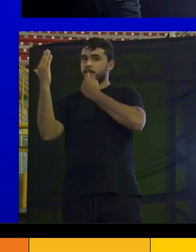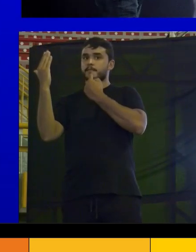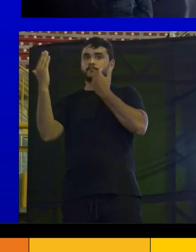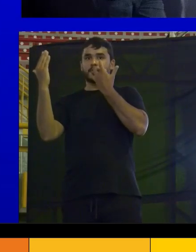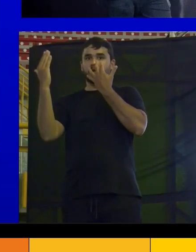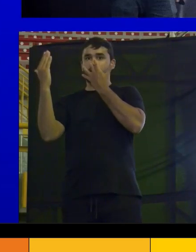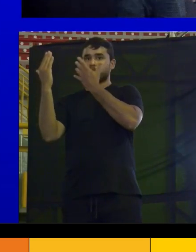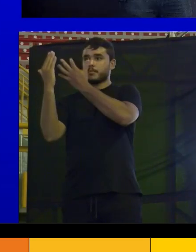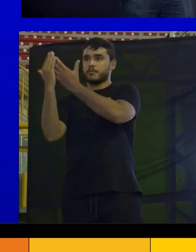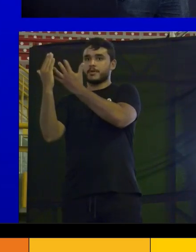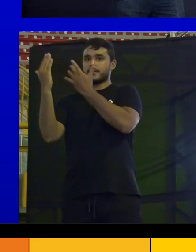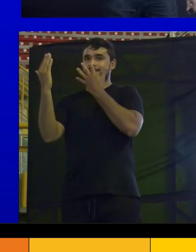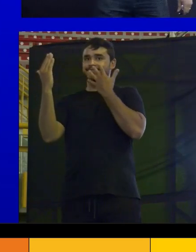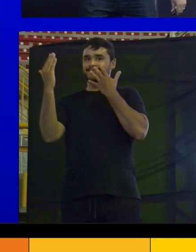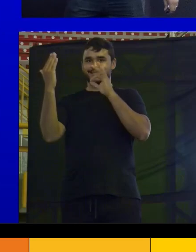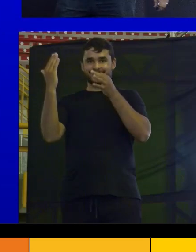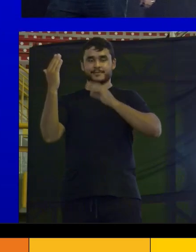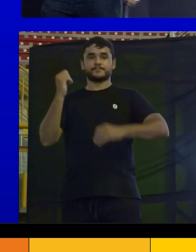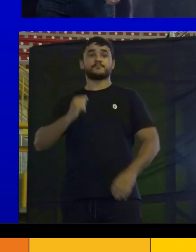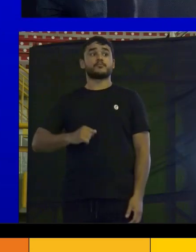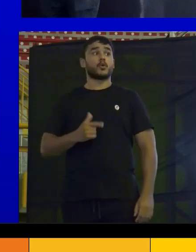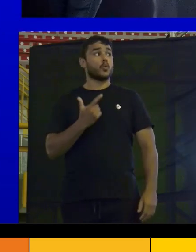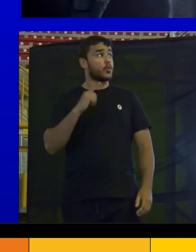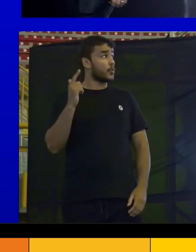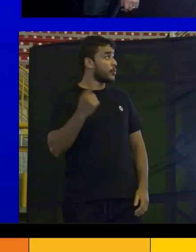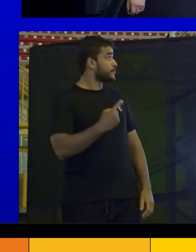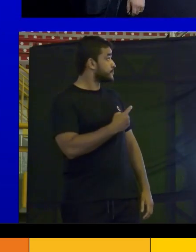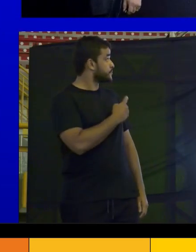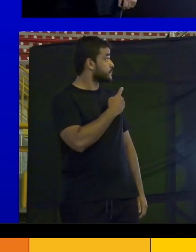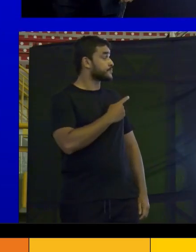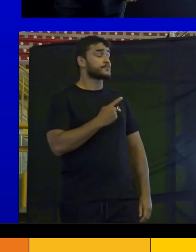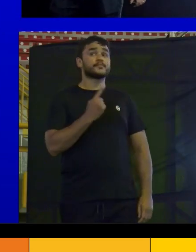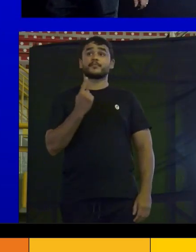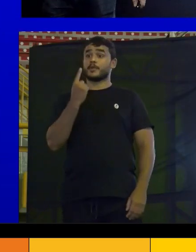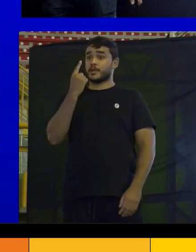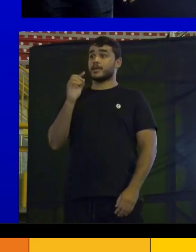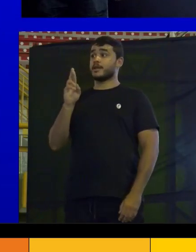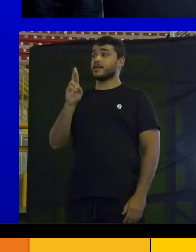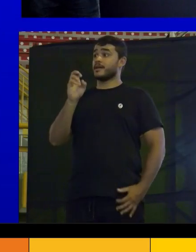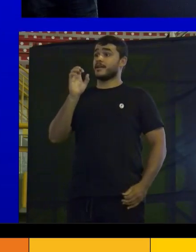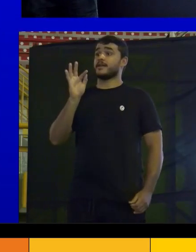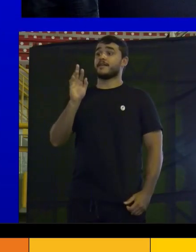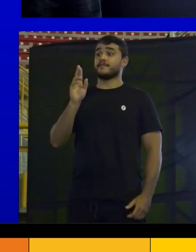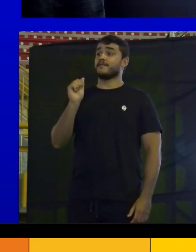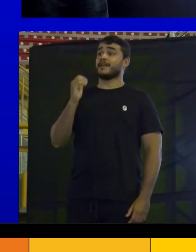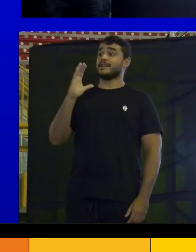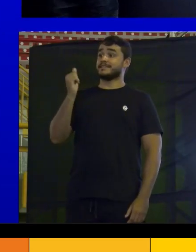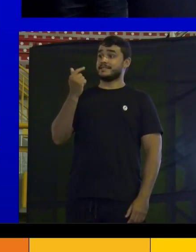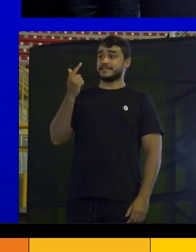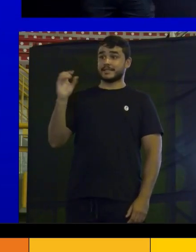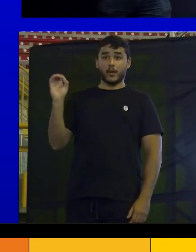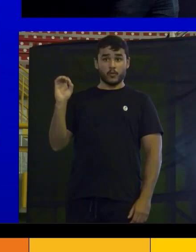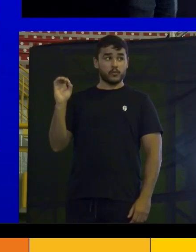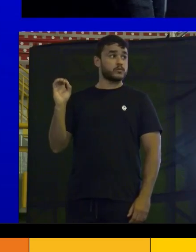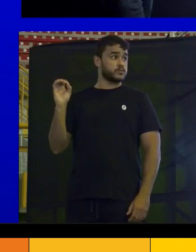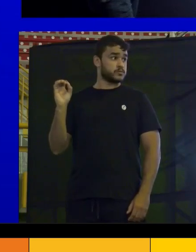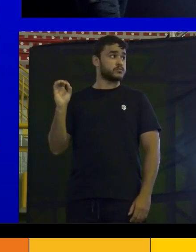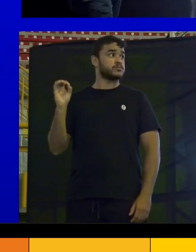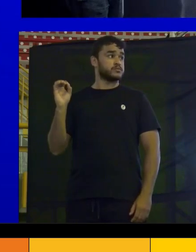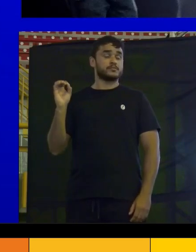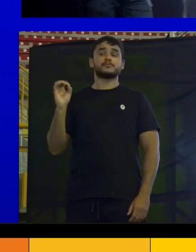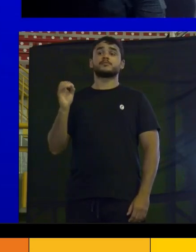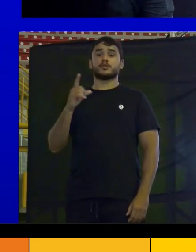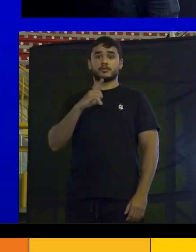temos a refração, que é quando a luz ela passa de um meio para o outro, com